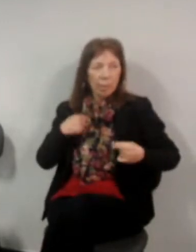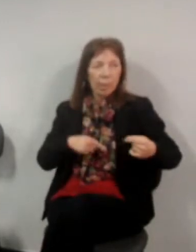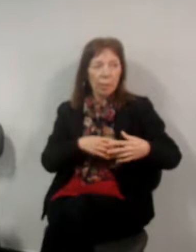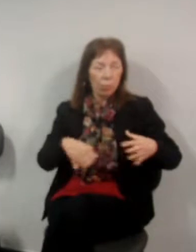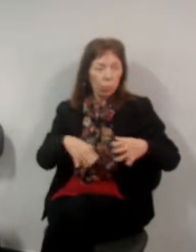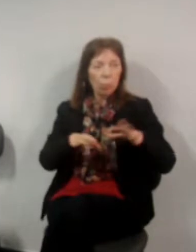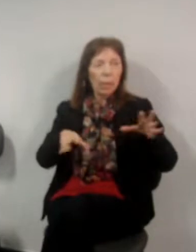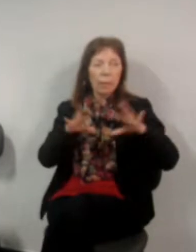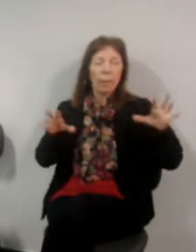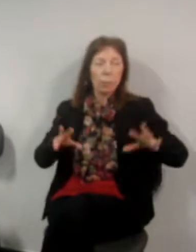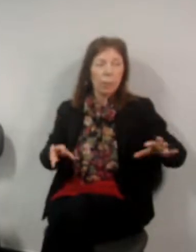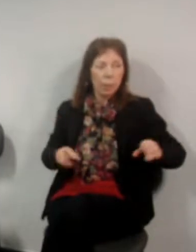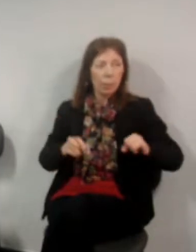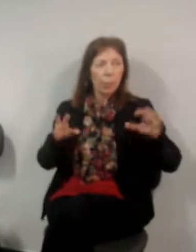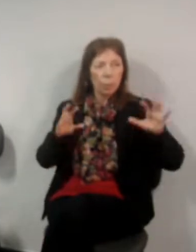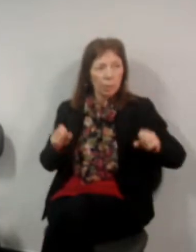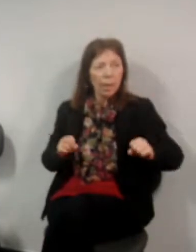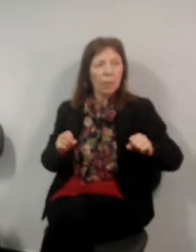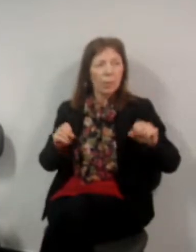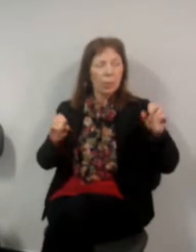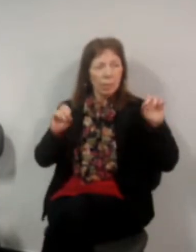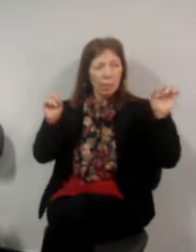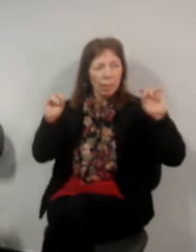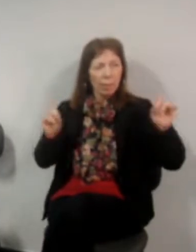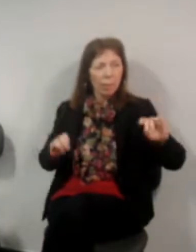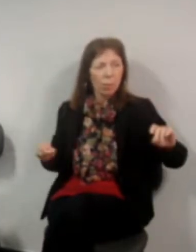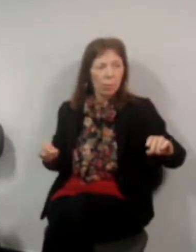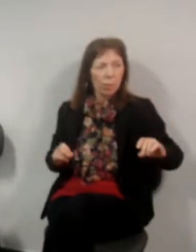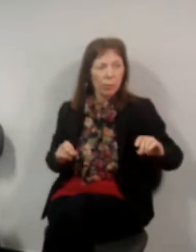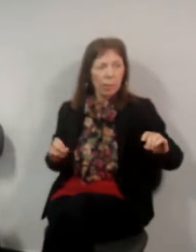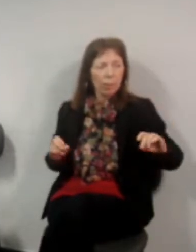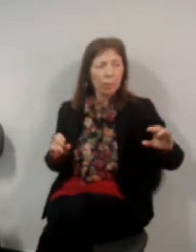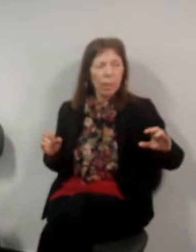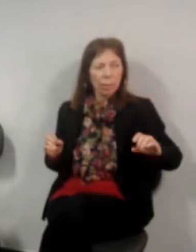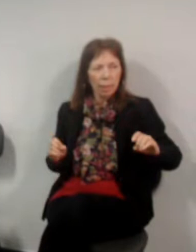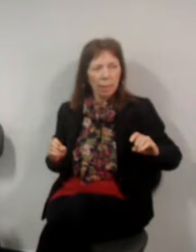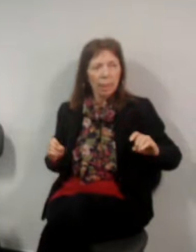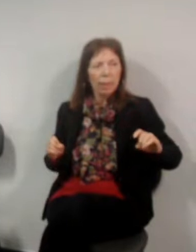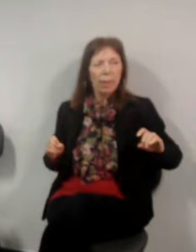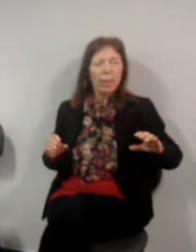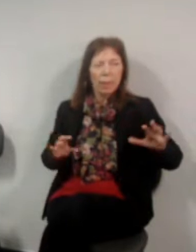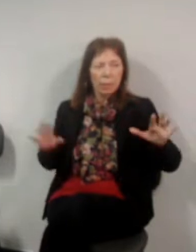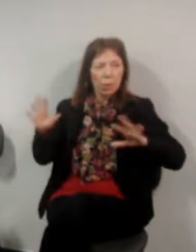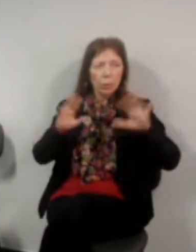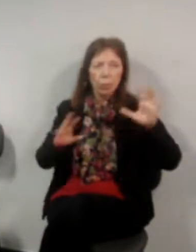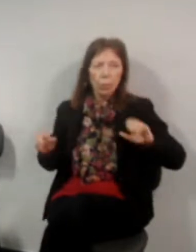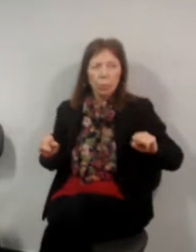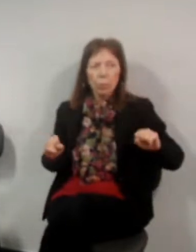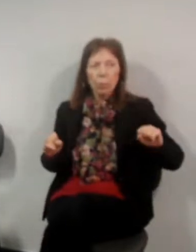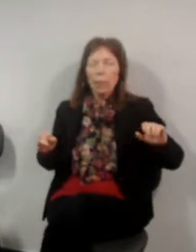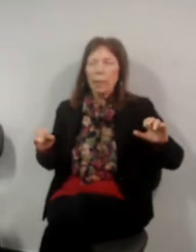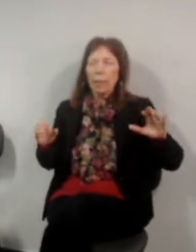mas existem, tudo é intercomunicado pelos NADs, que são aqueles canaizinhos bem secundários lá, né? A energia flui